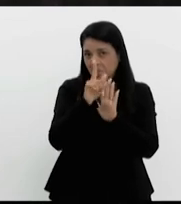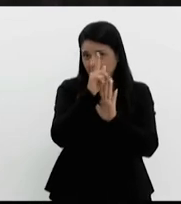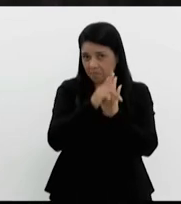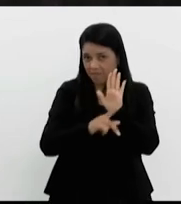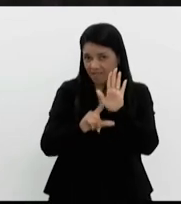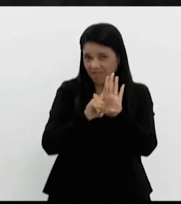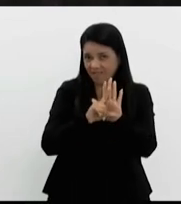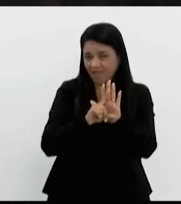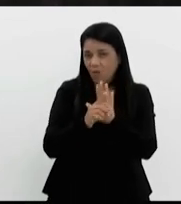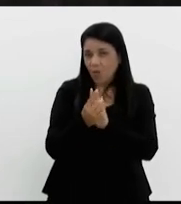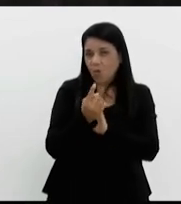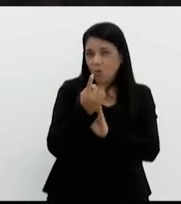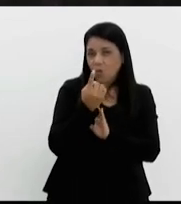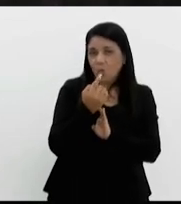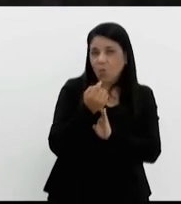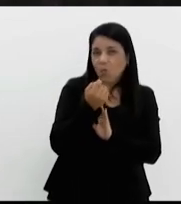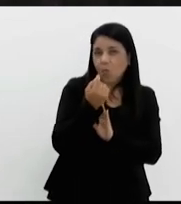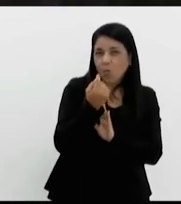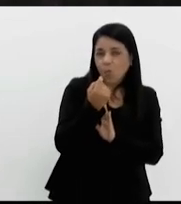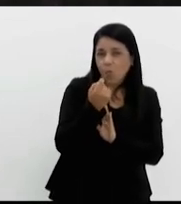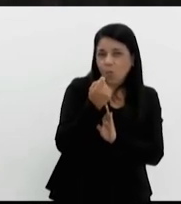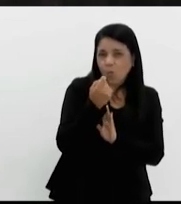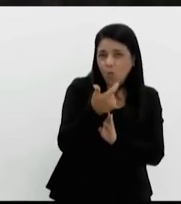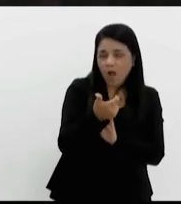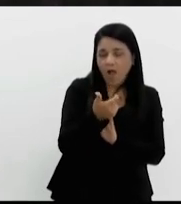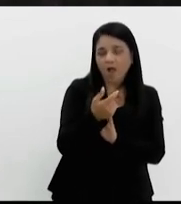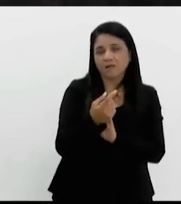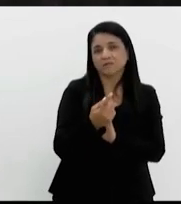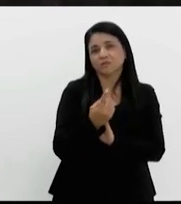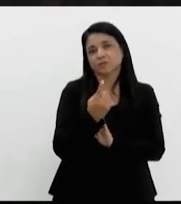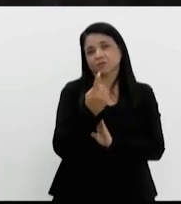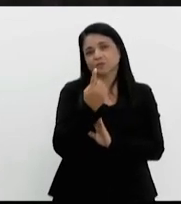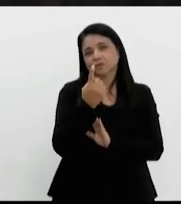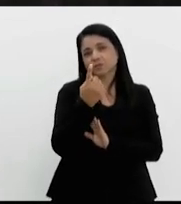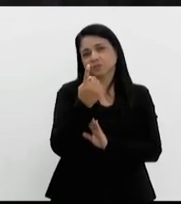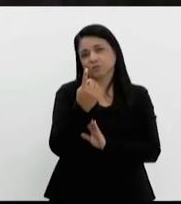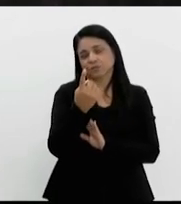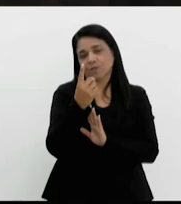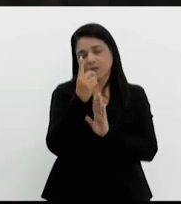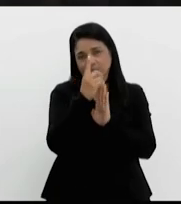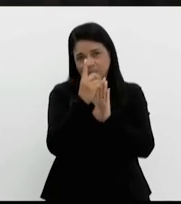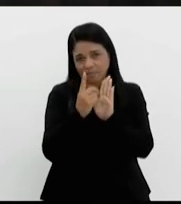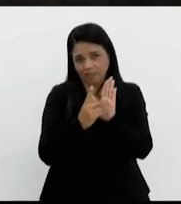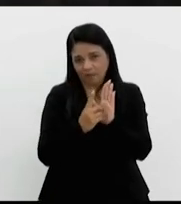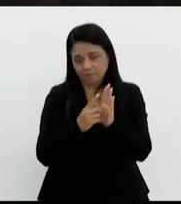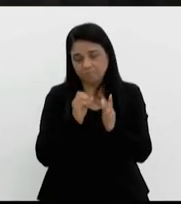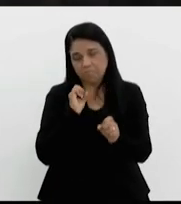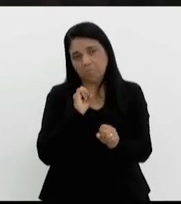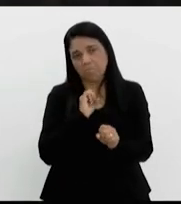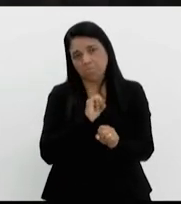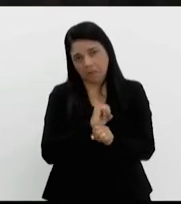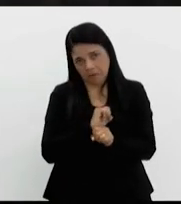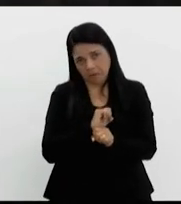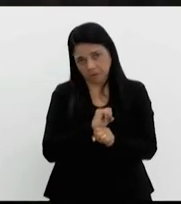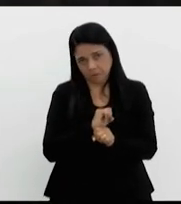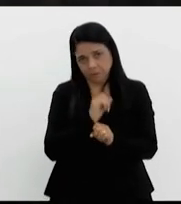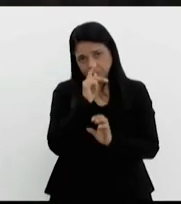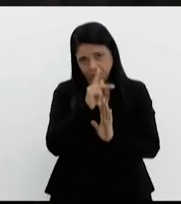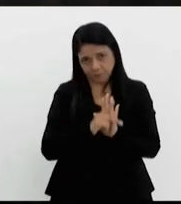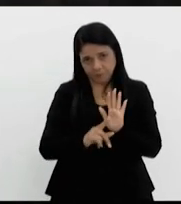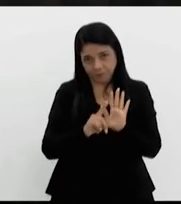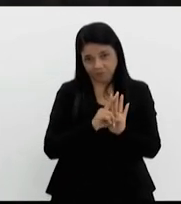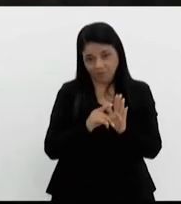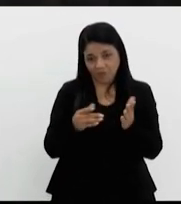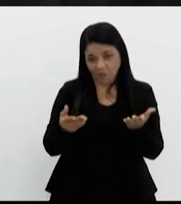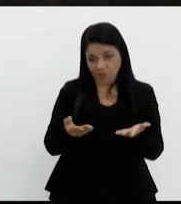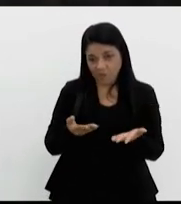estava aí no, nos caminhos sem que a gente conseguisse tocar para frente. Agora,